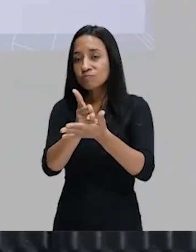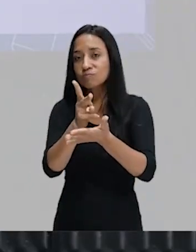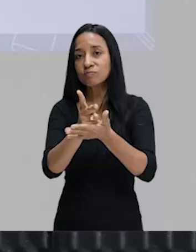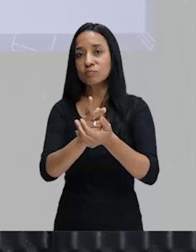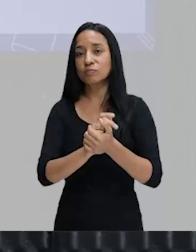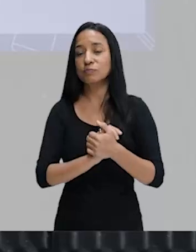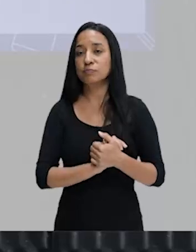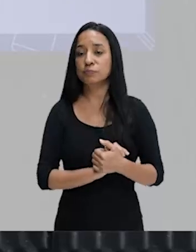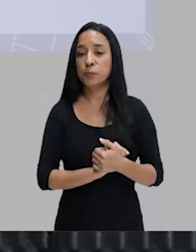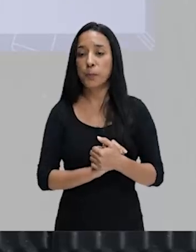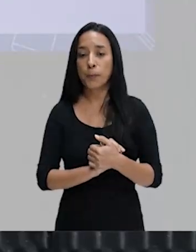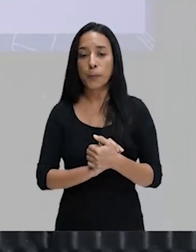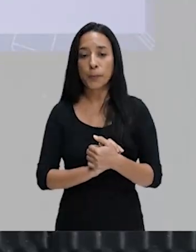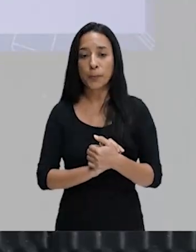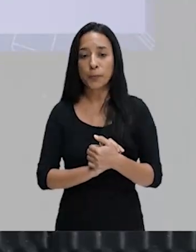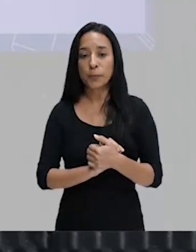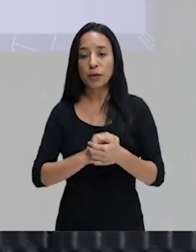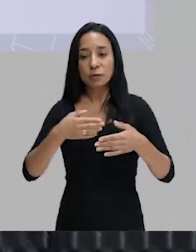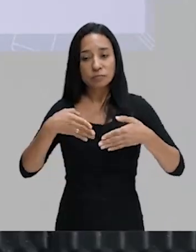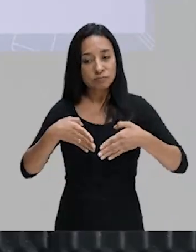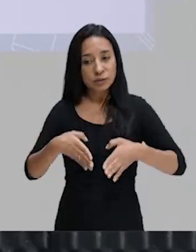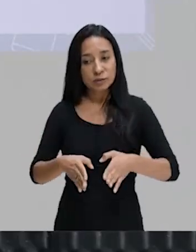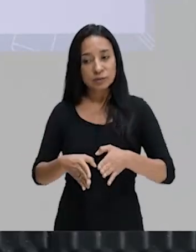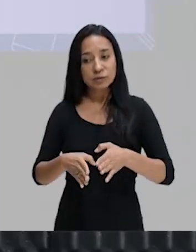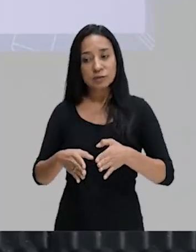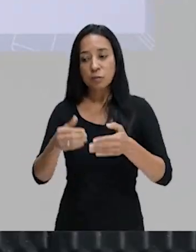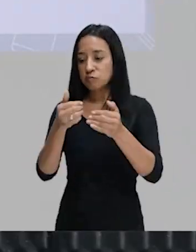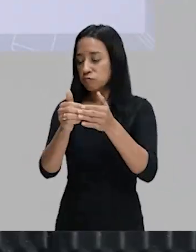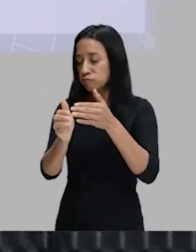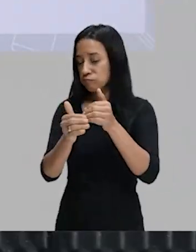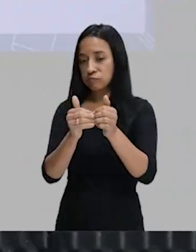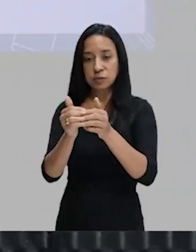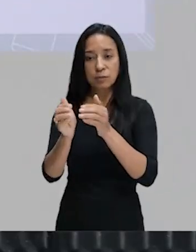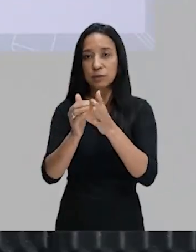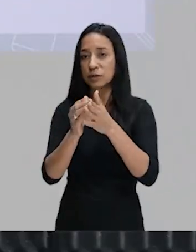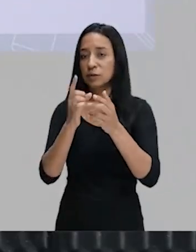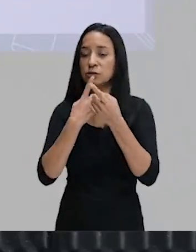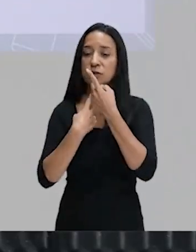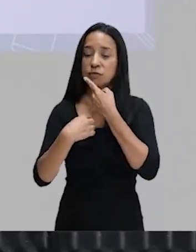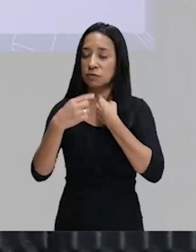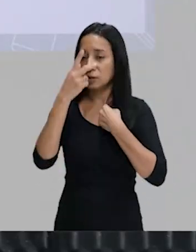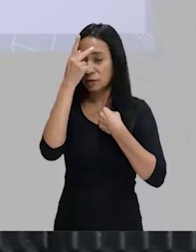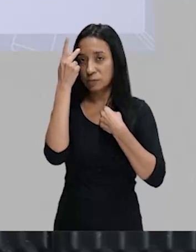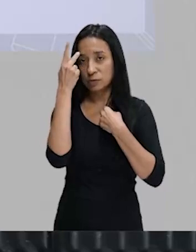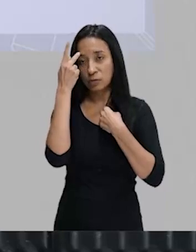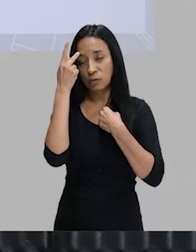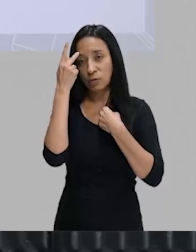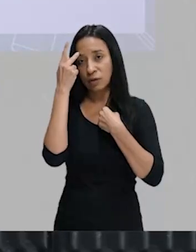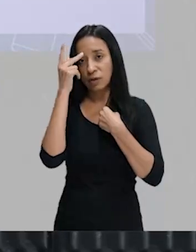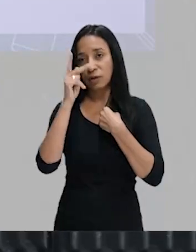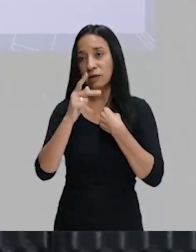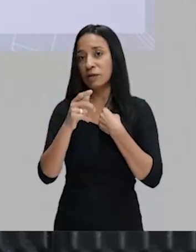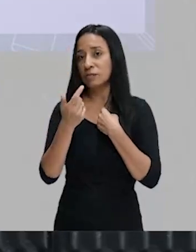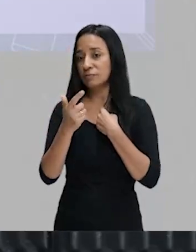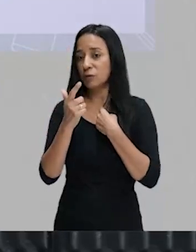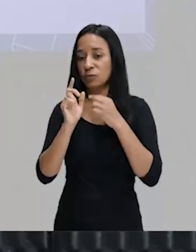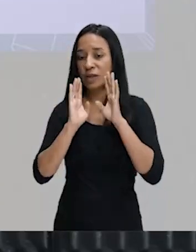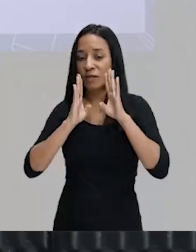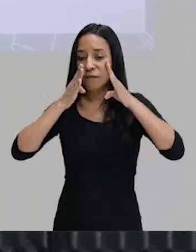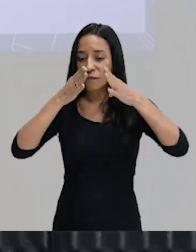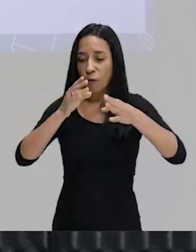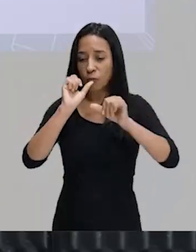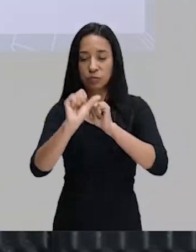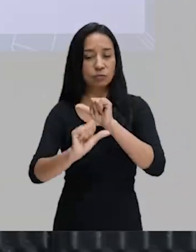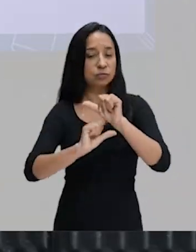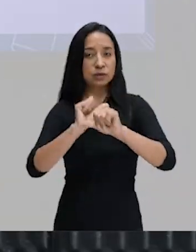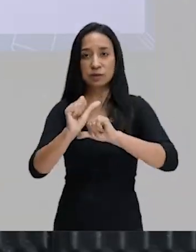posição social é atribuída por ocasião do nascimento, independentemente da vontade do indivíduo e sem perspectiva de mudança,